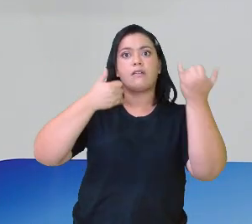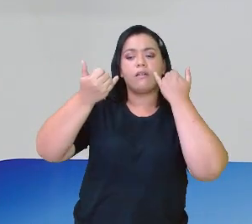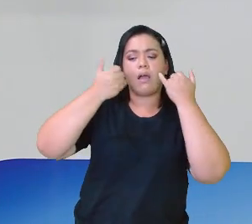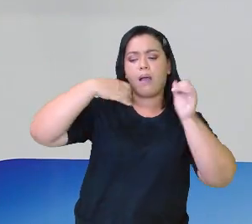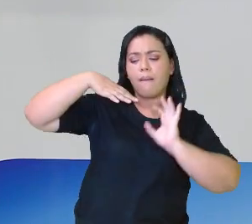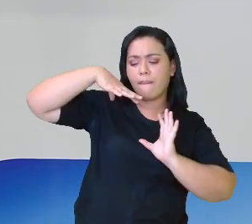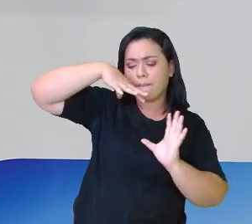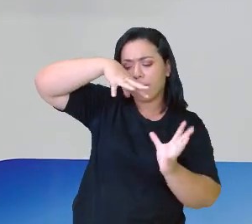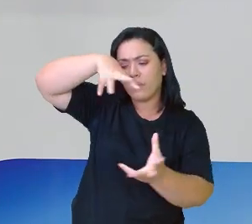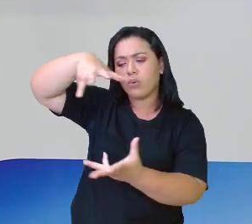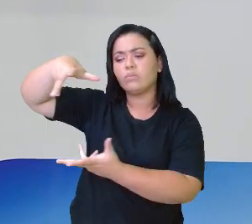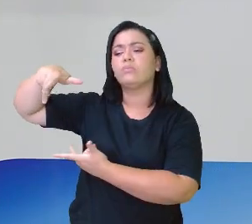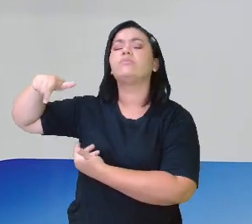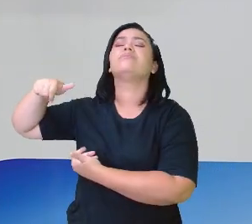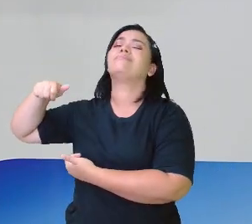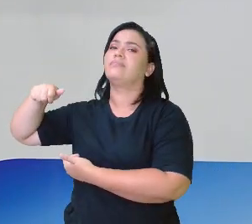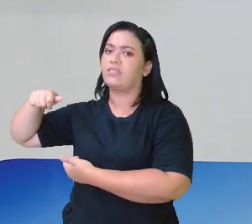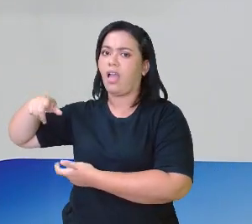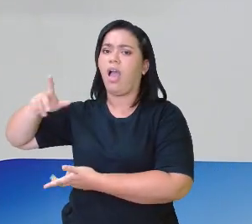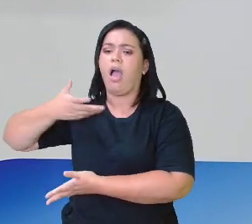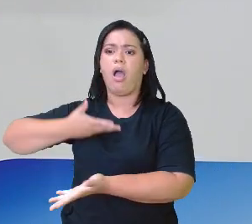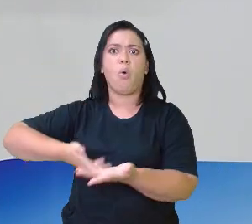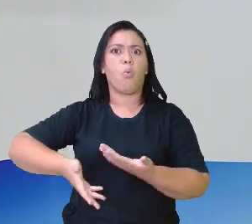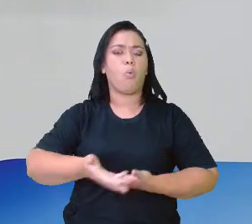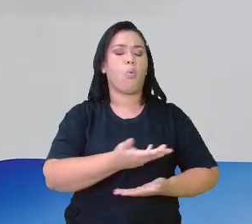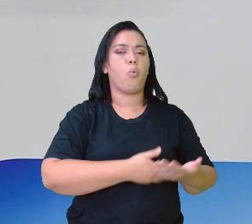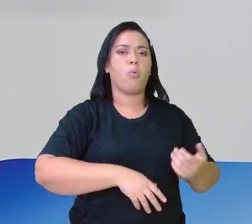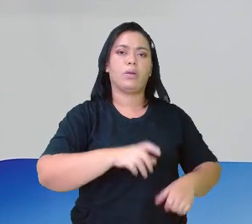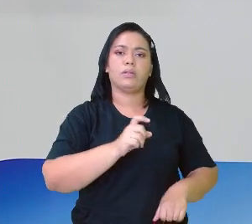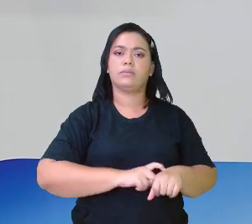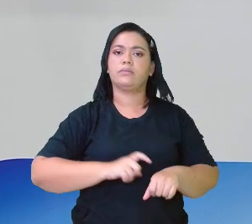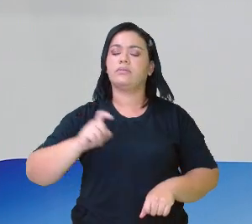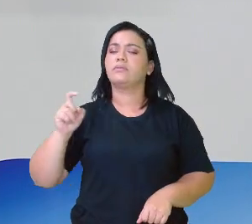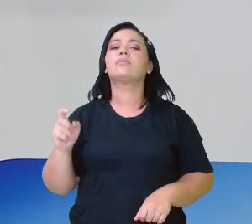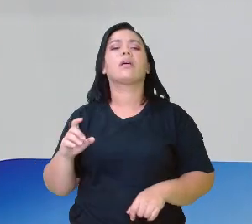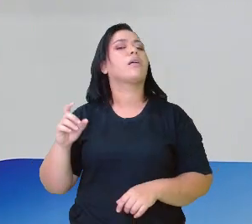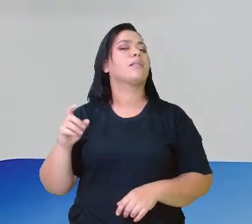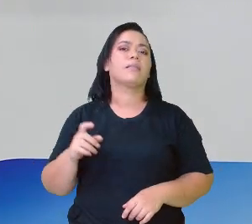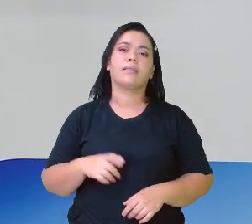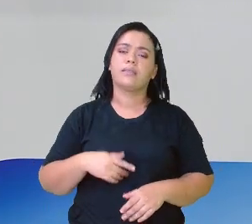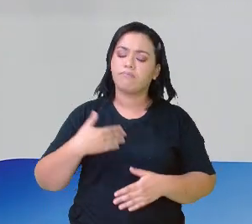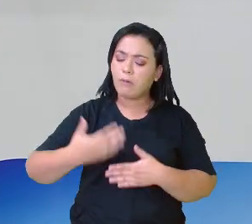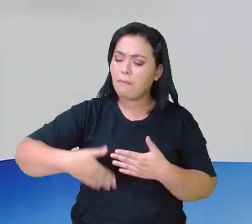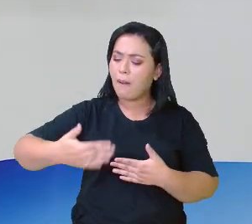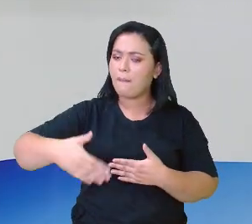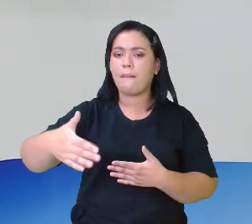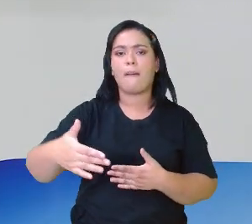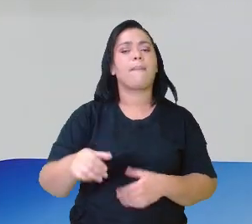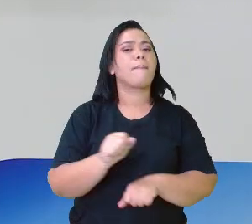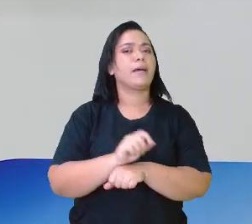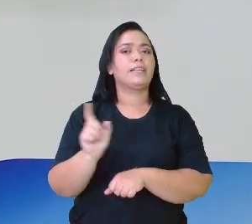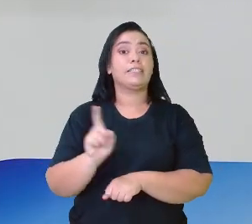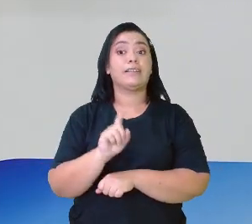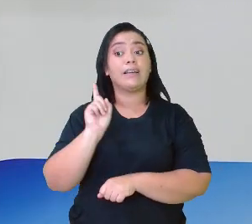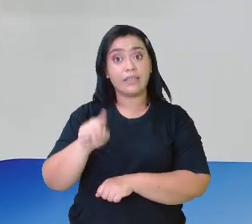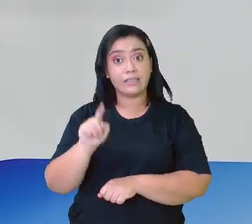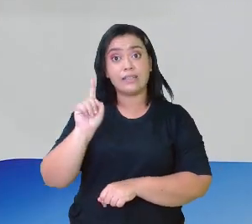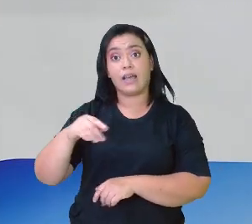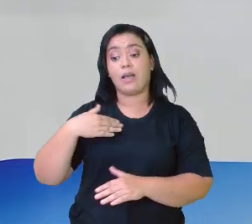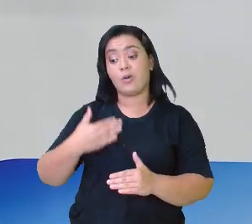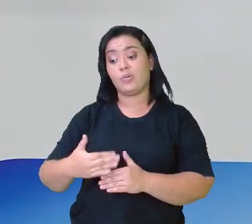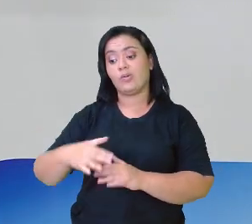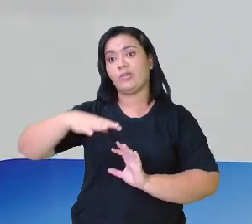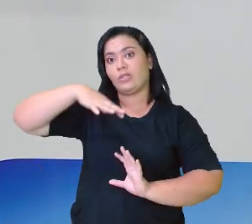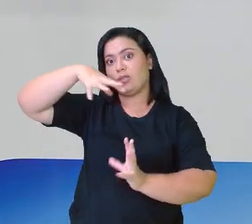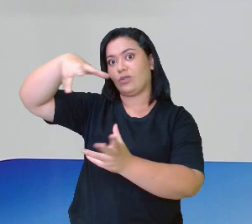mundial, a nível mundial, circulando o tempo inteiro. Esse é o processo de globalização. Deu para